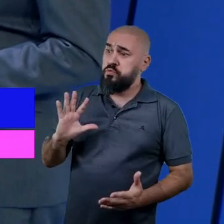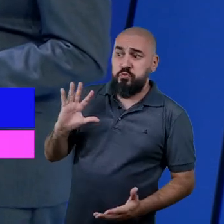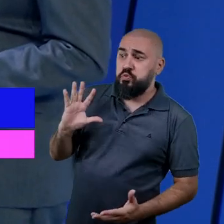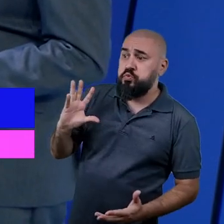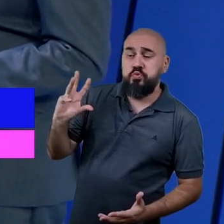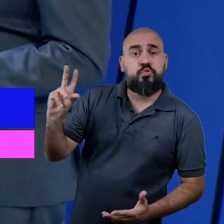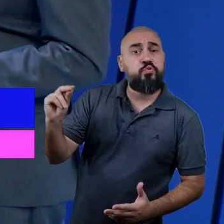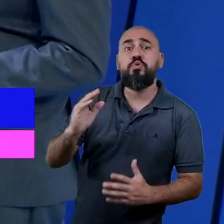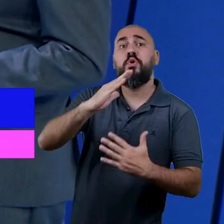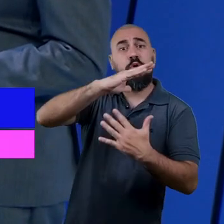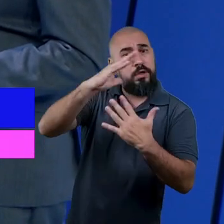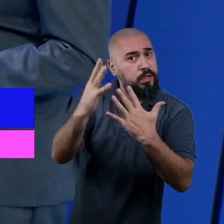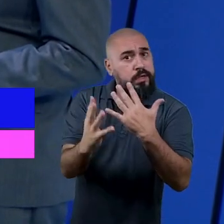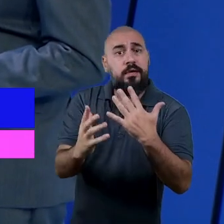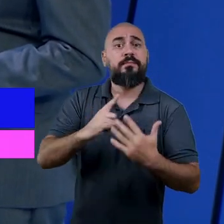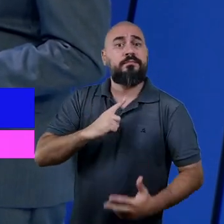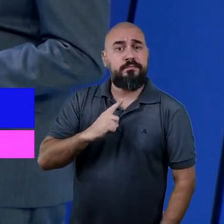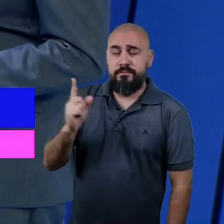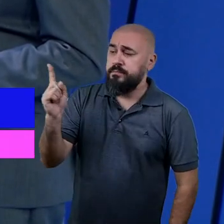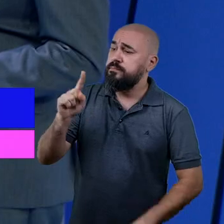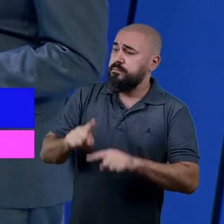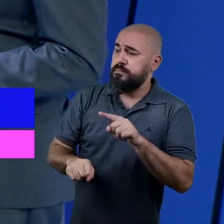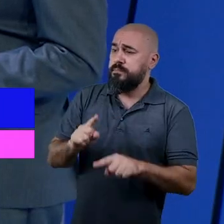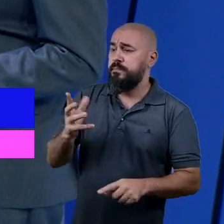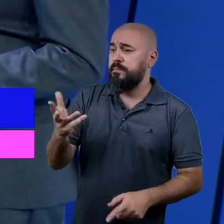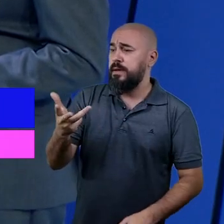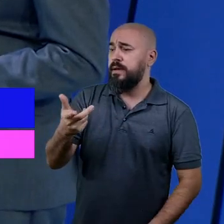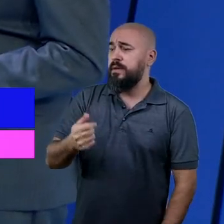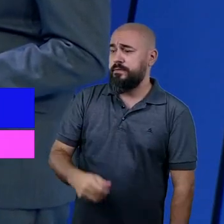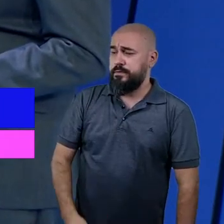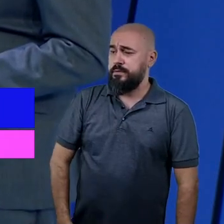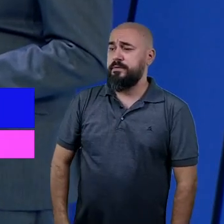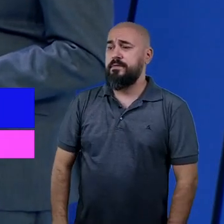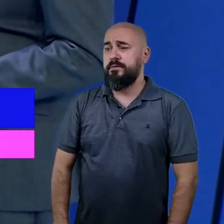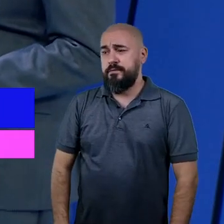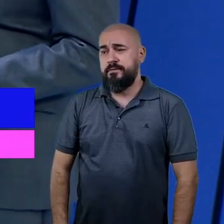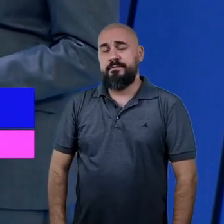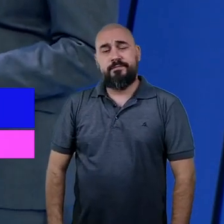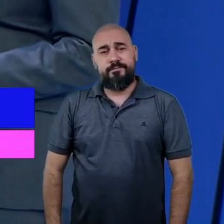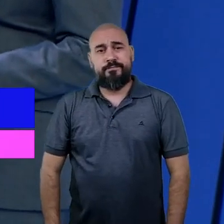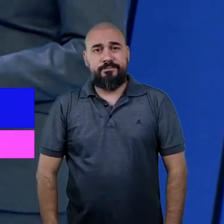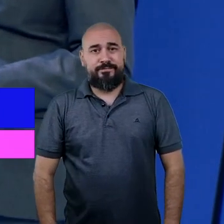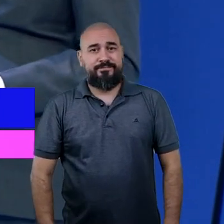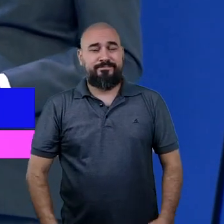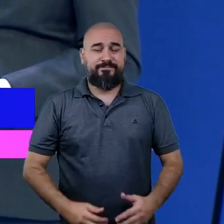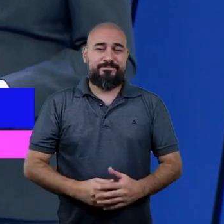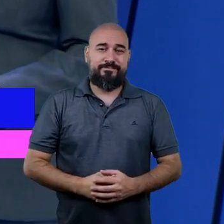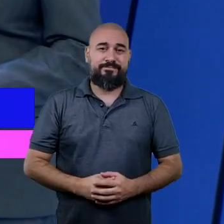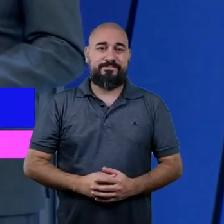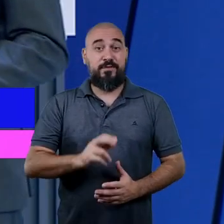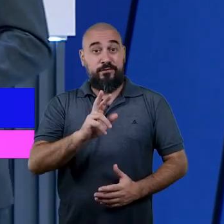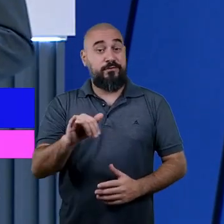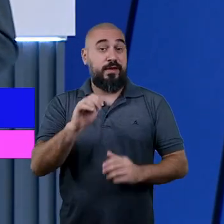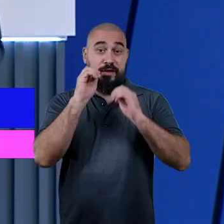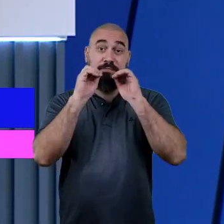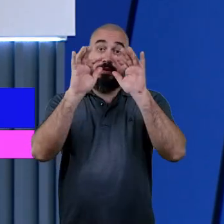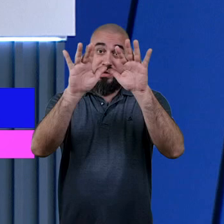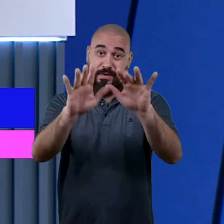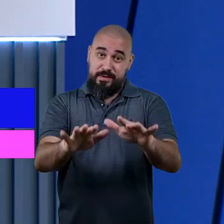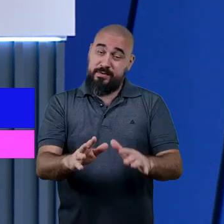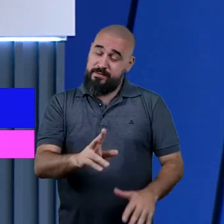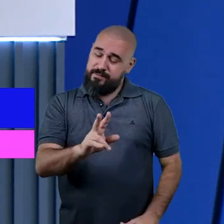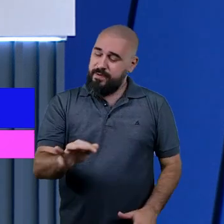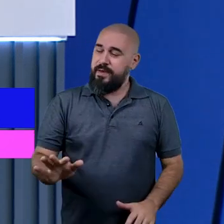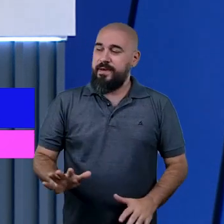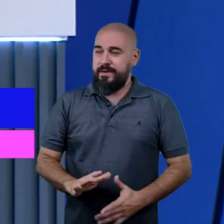e acompanhar esse material que vai ser uma grande bênção na sua jornada, uma grande bênção na sua vida. Então você entra